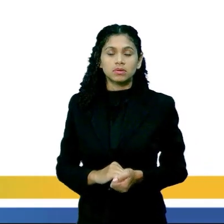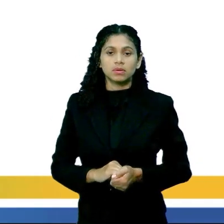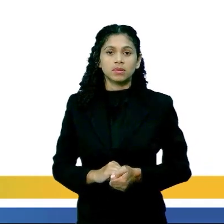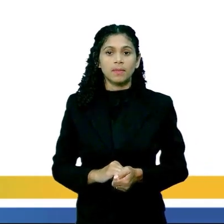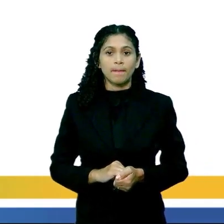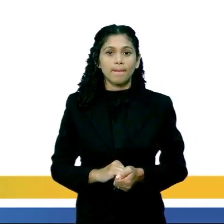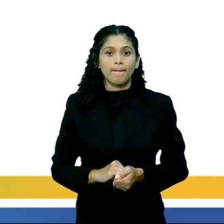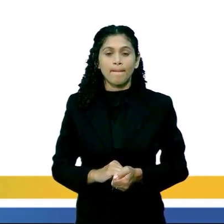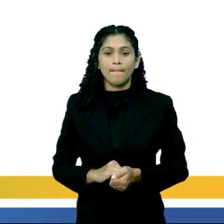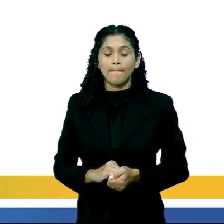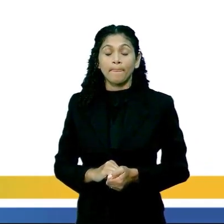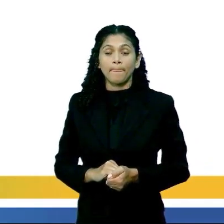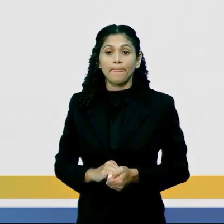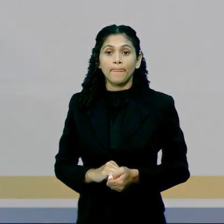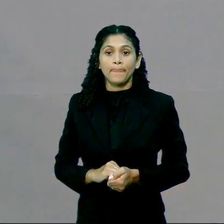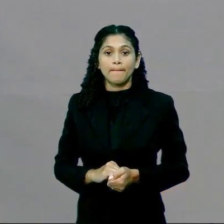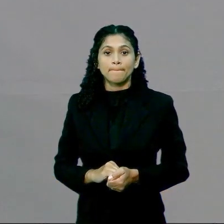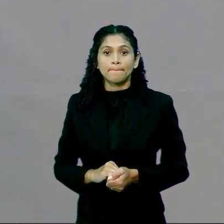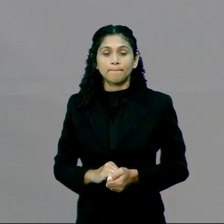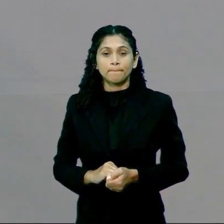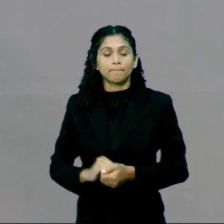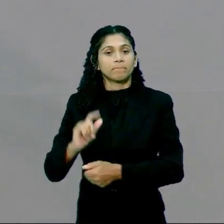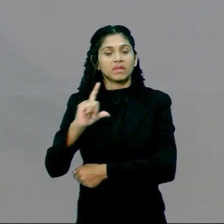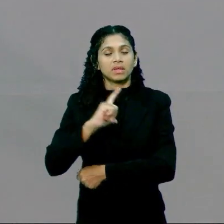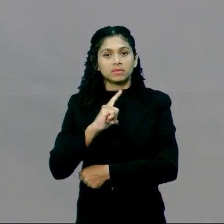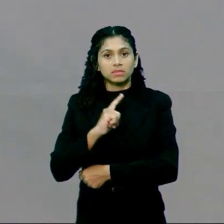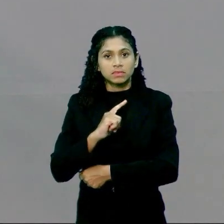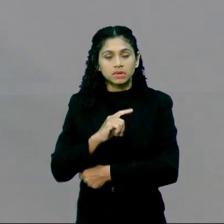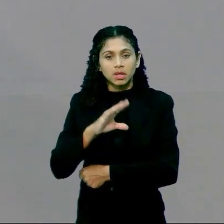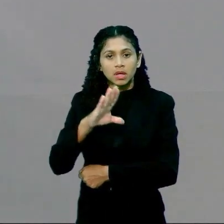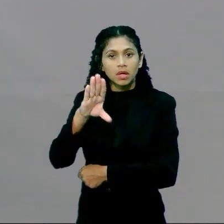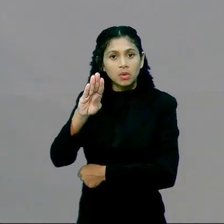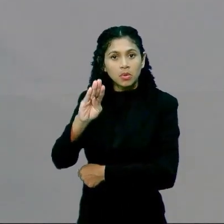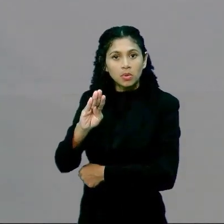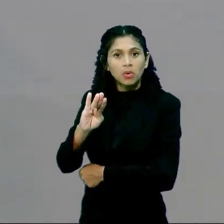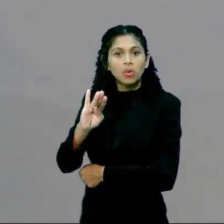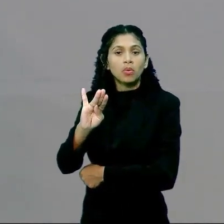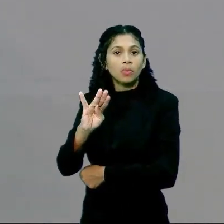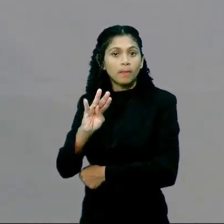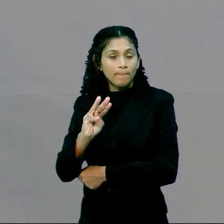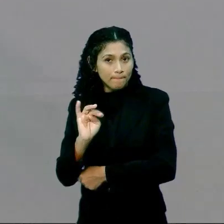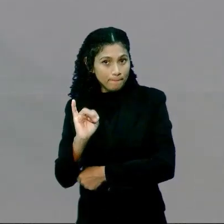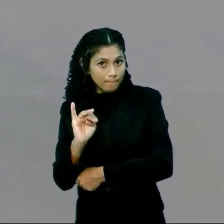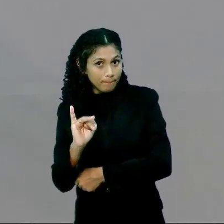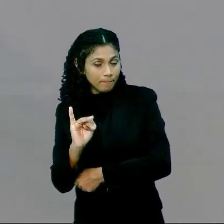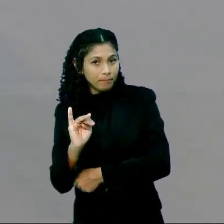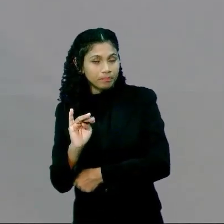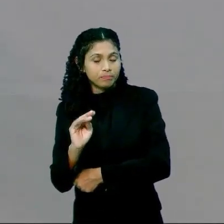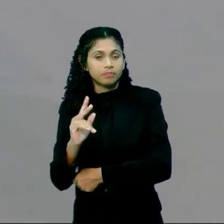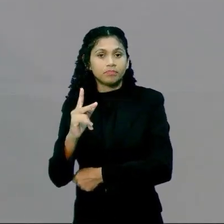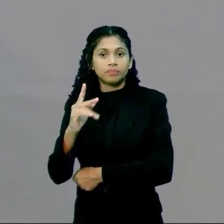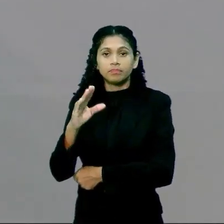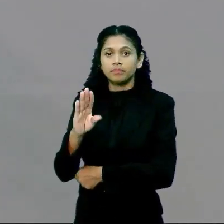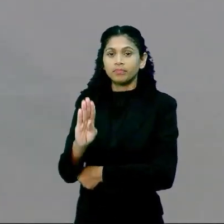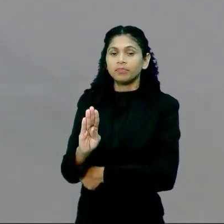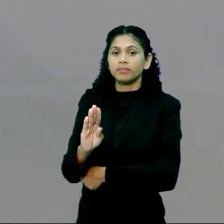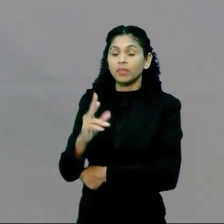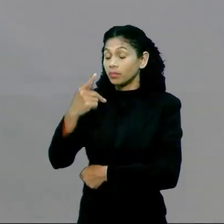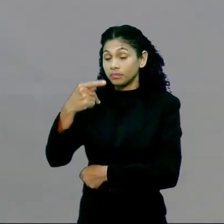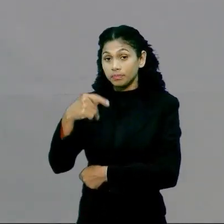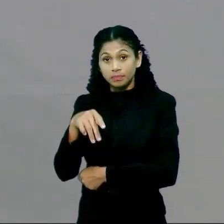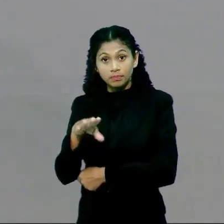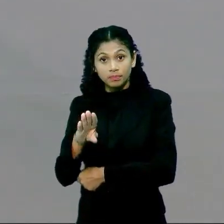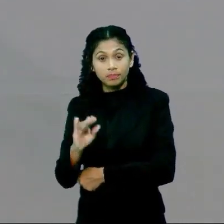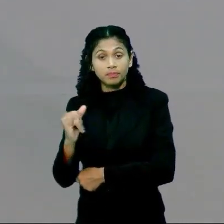engano, tá? E aí tem um PIB elevado, né? Tem uma economia boa, é um país desenvolvido, né? Para o